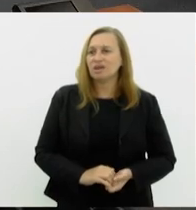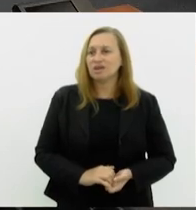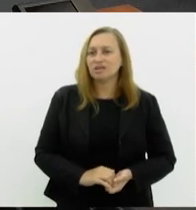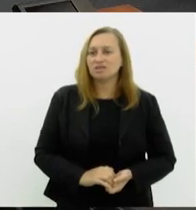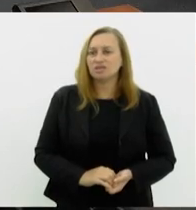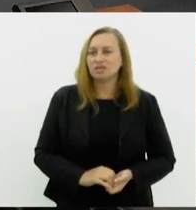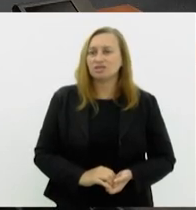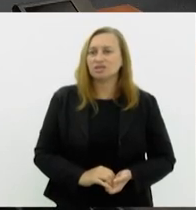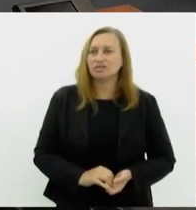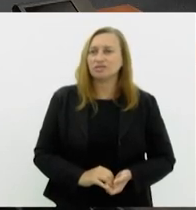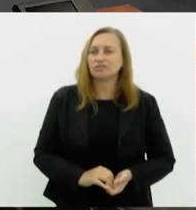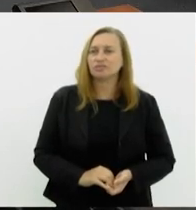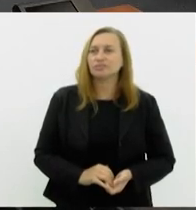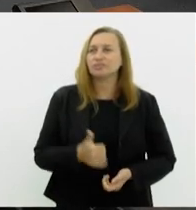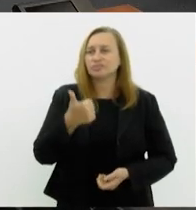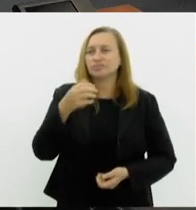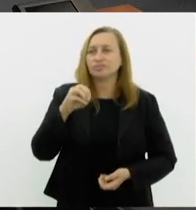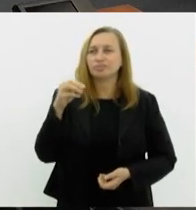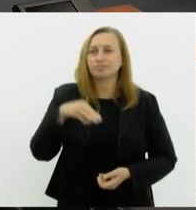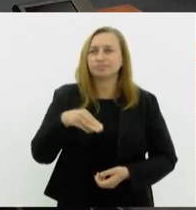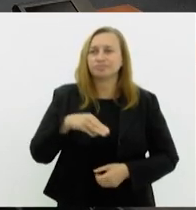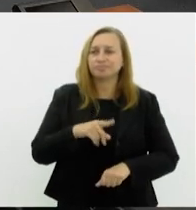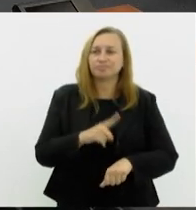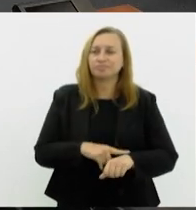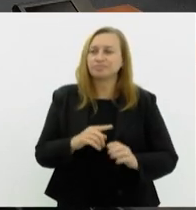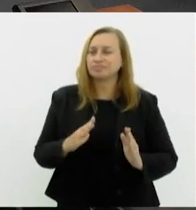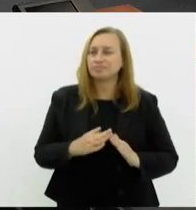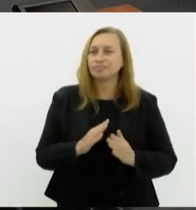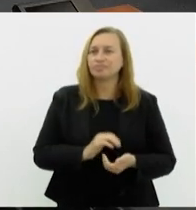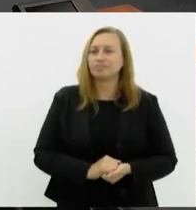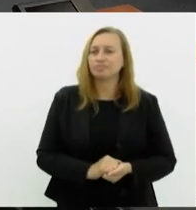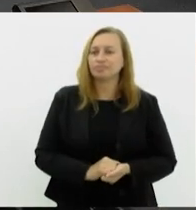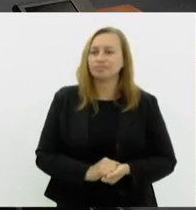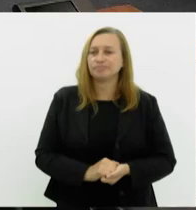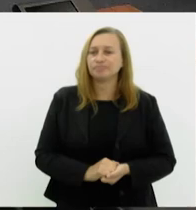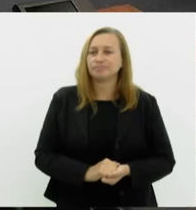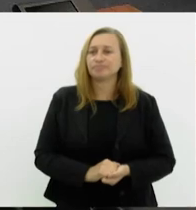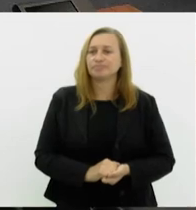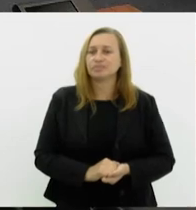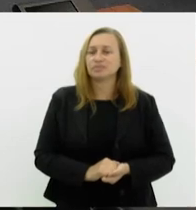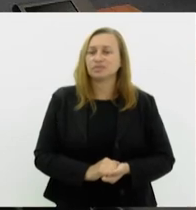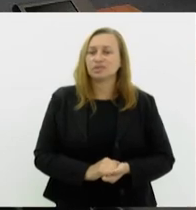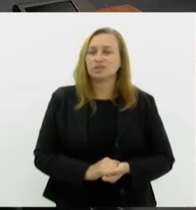Vossa Excelência dispõe de 10 minutos para sua manifestação.